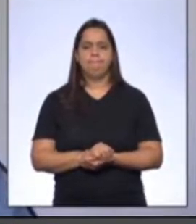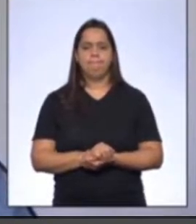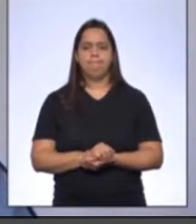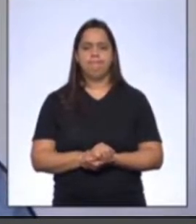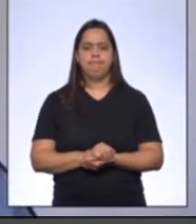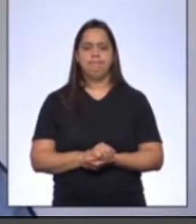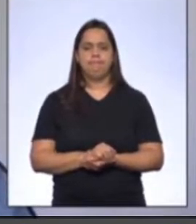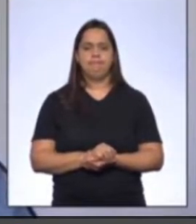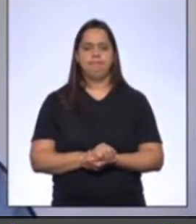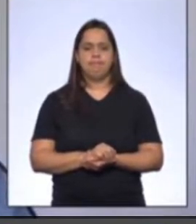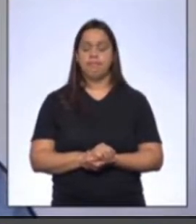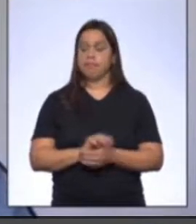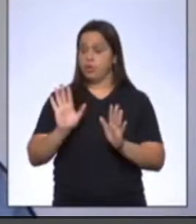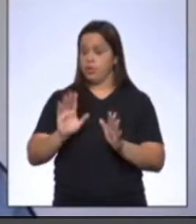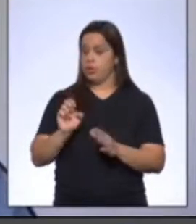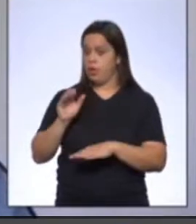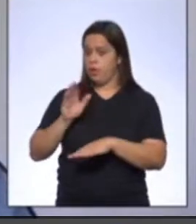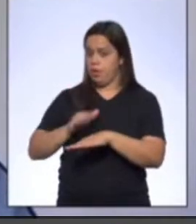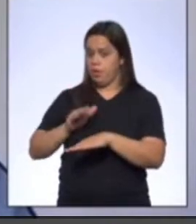Até agora, Lu.